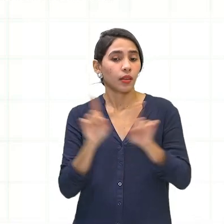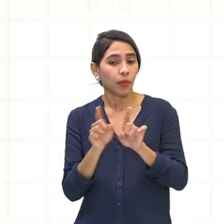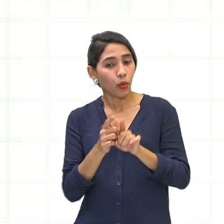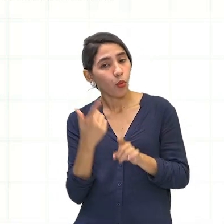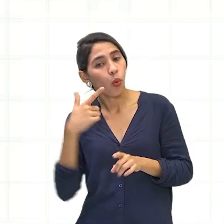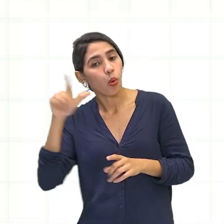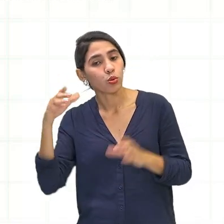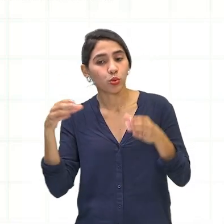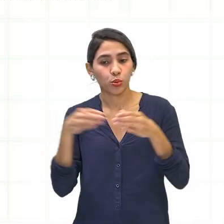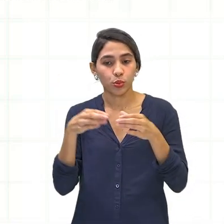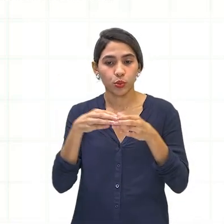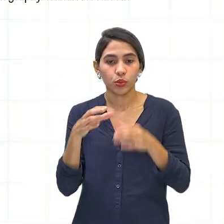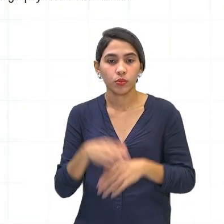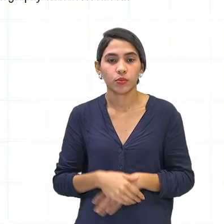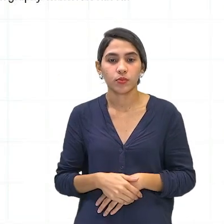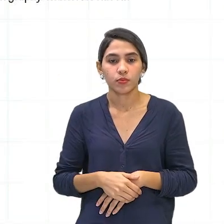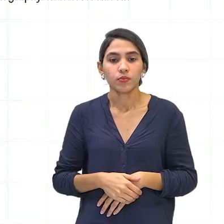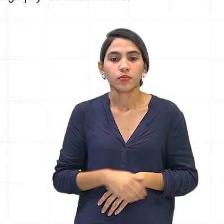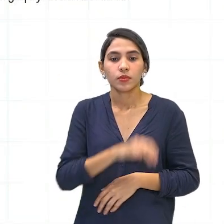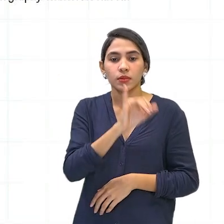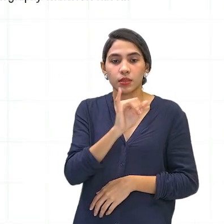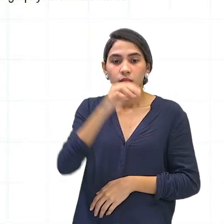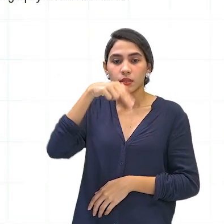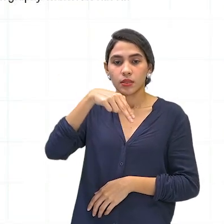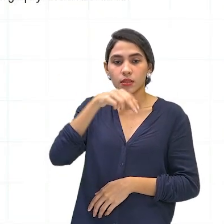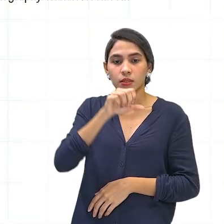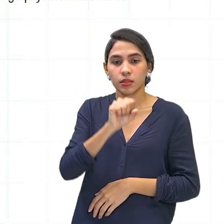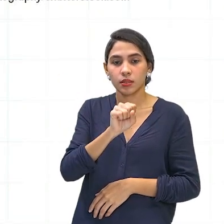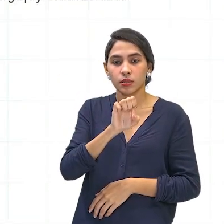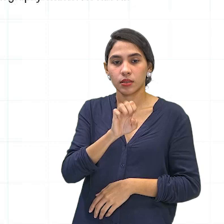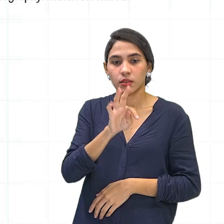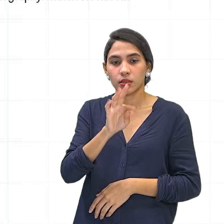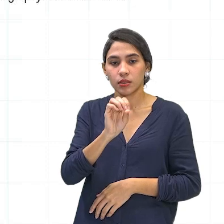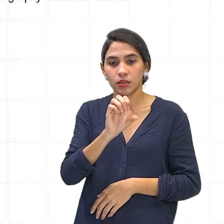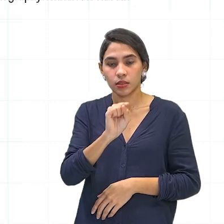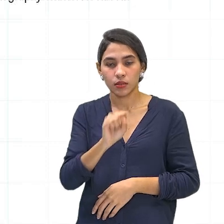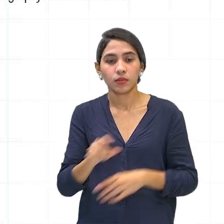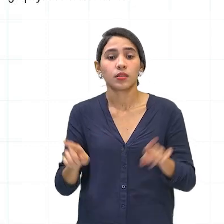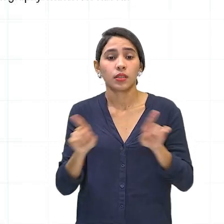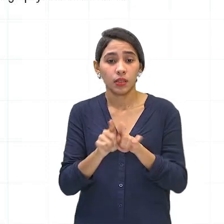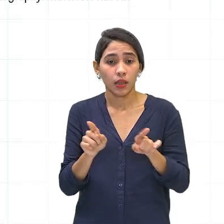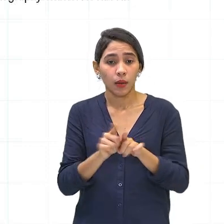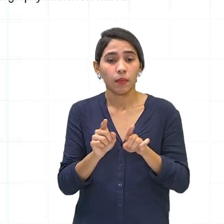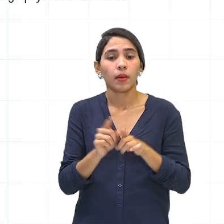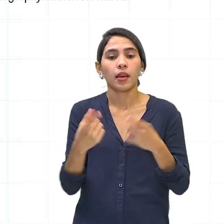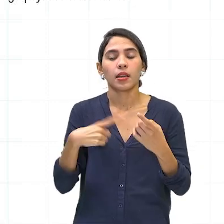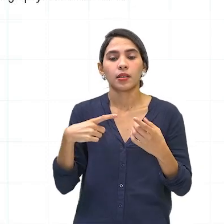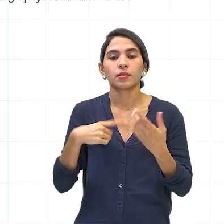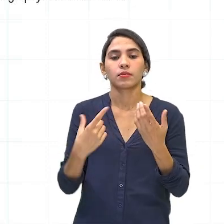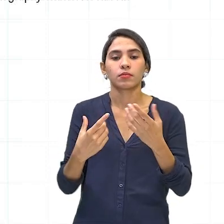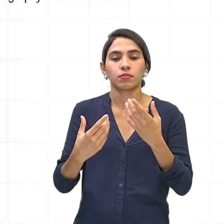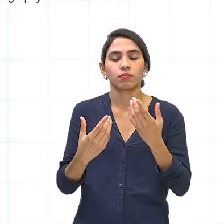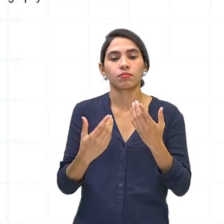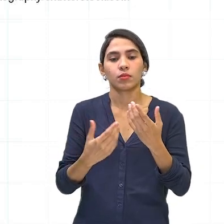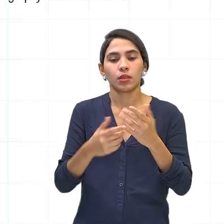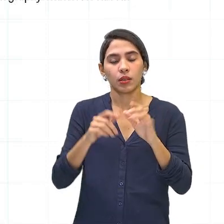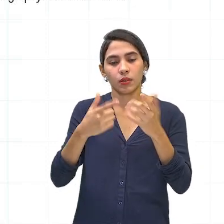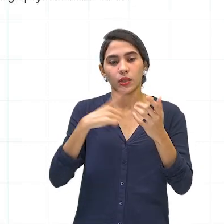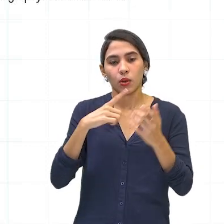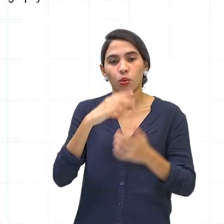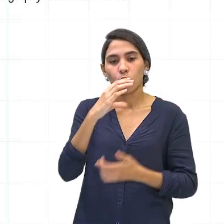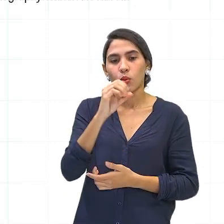outro grupo de artrópodes, que são os insetos, aí na outra imagem, olha só. Os insetos, eles possuem corpo dividido em